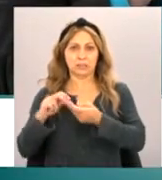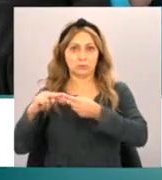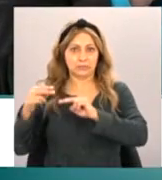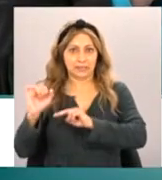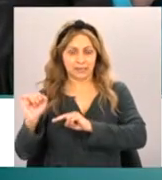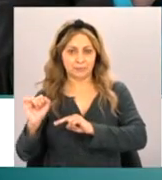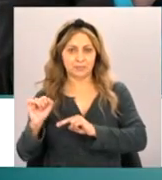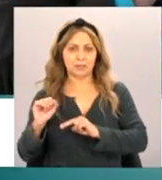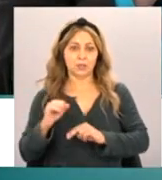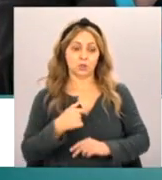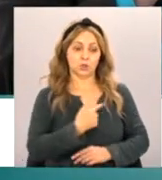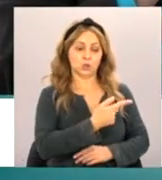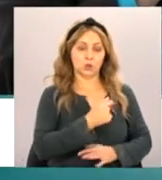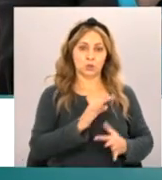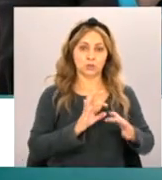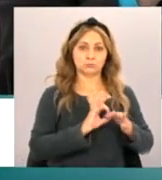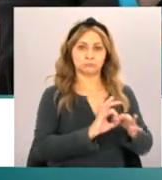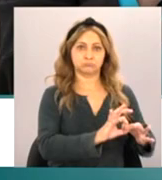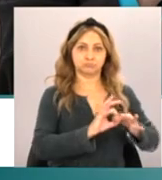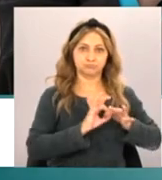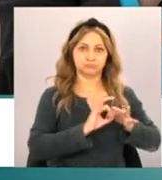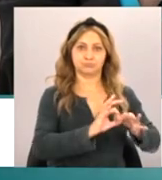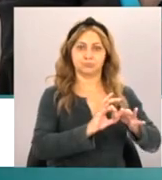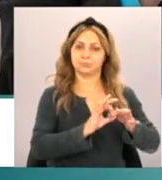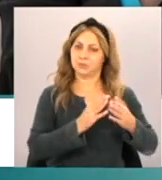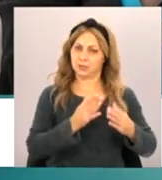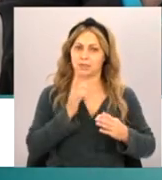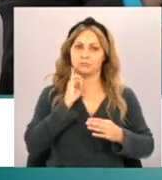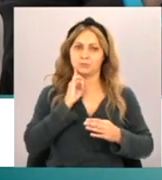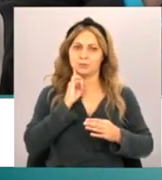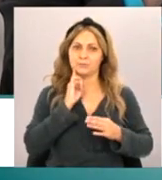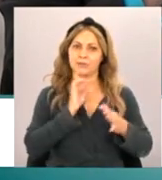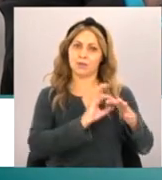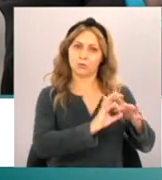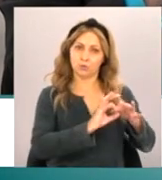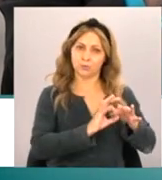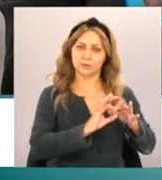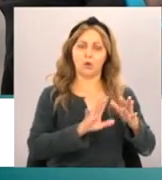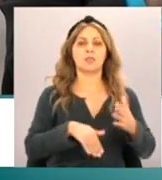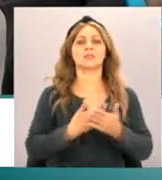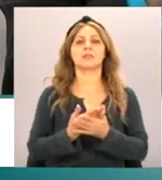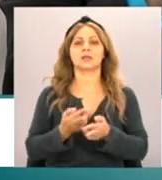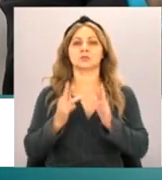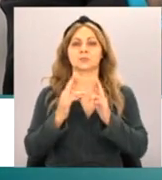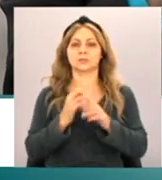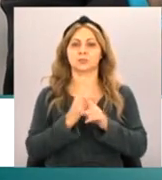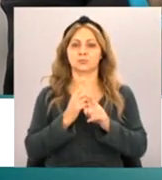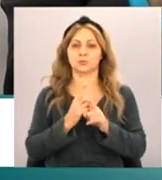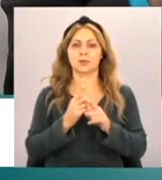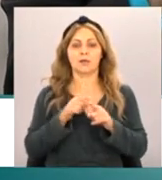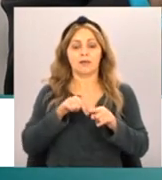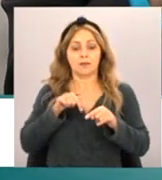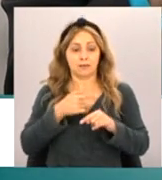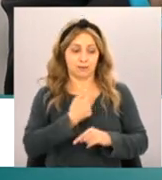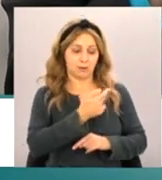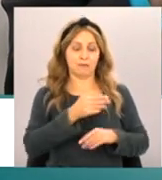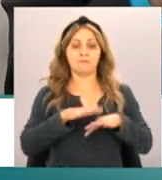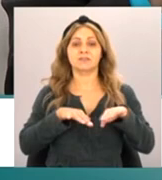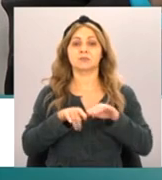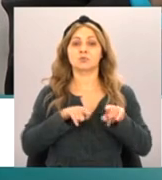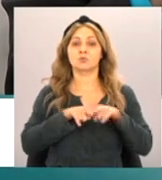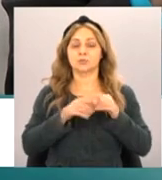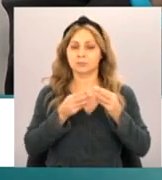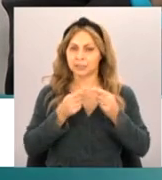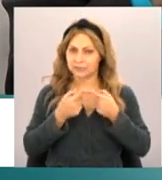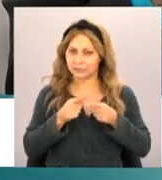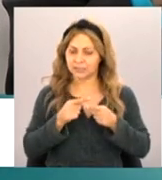o tipo de de cooperações São as que dão Esperança às pessoas uma política feita de uma maneira diferente vamos ter certamente um